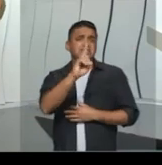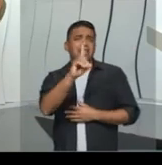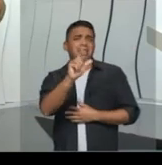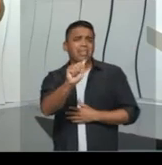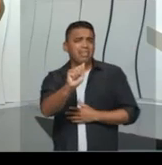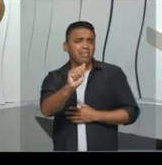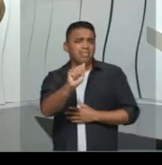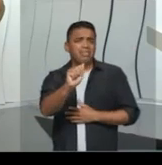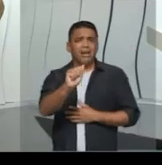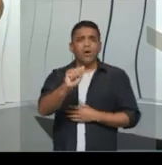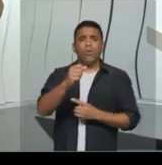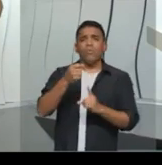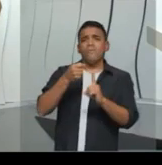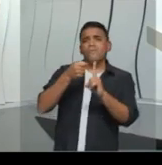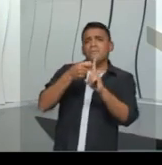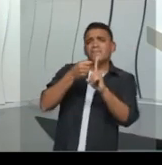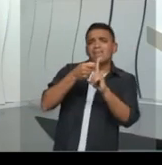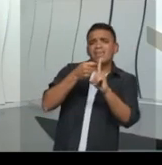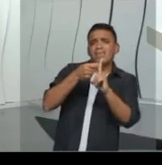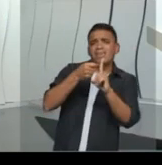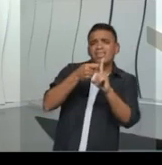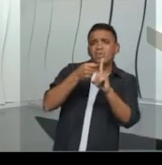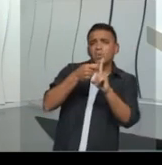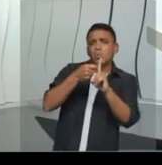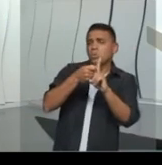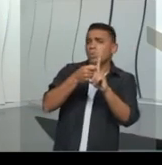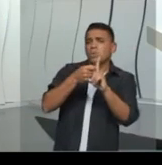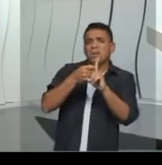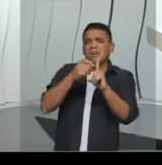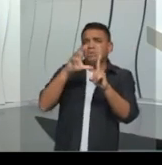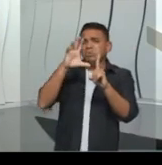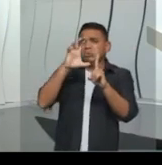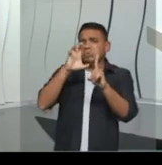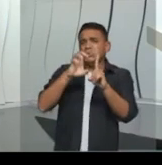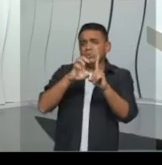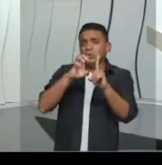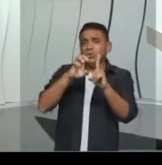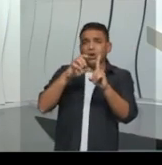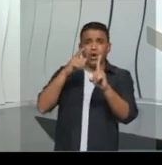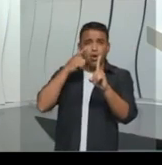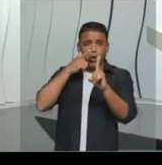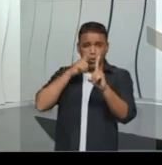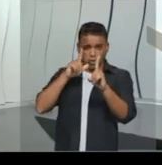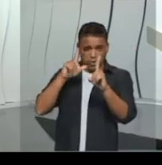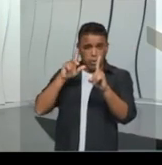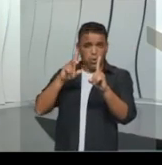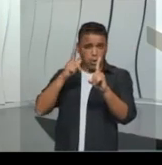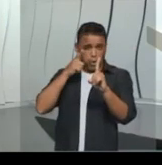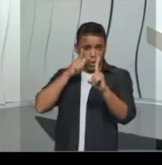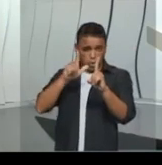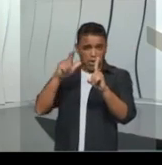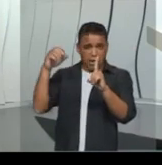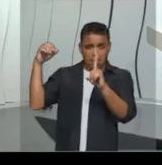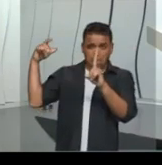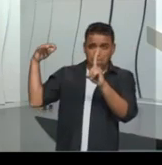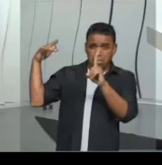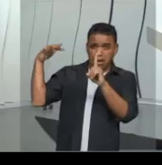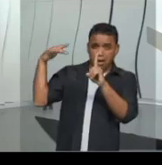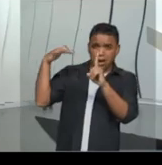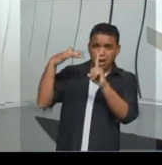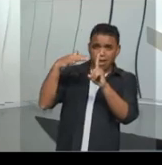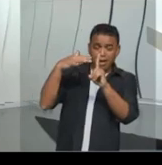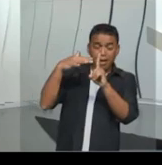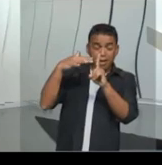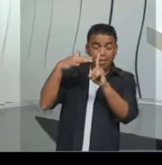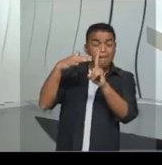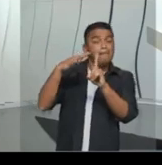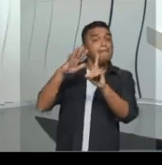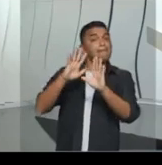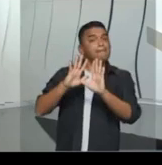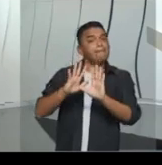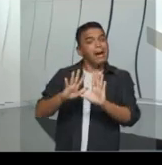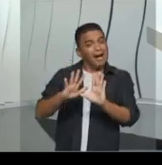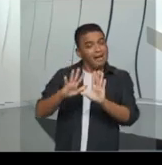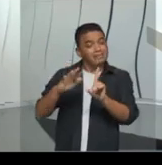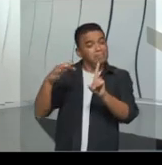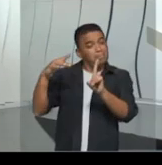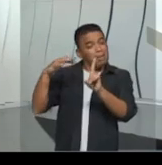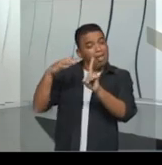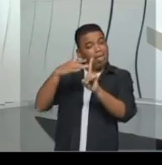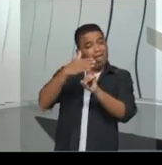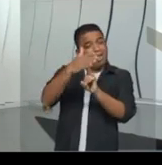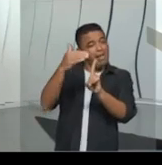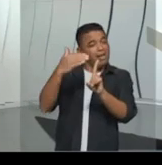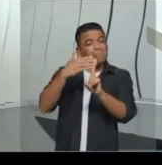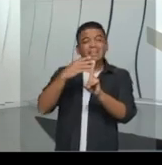vidro fosco, né? A luz consegue passar através desse obstáculo, mas ela não consegue